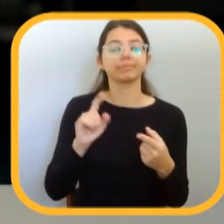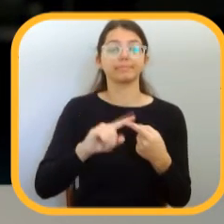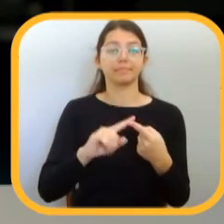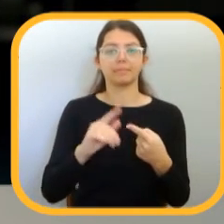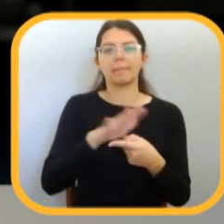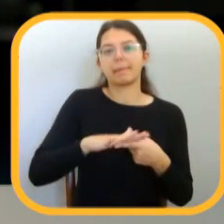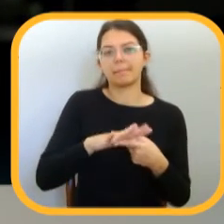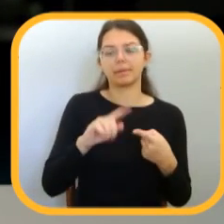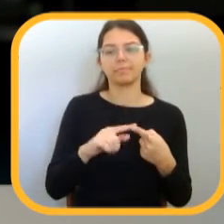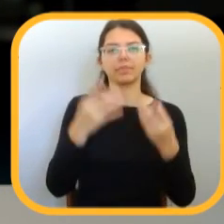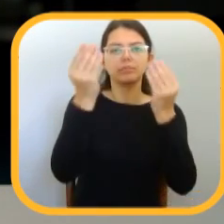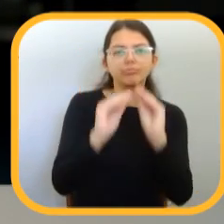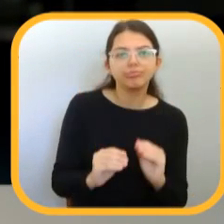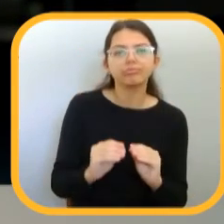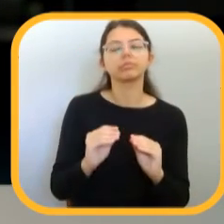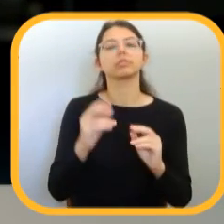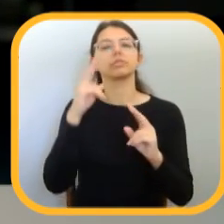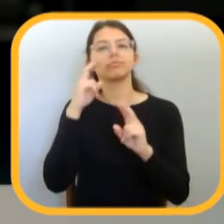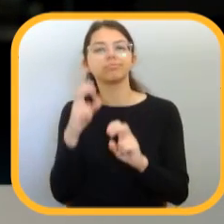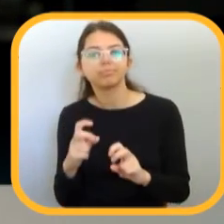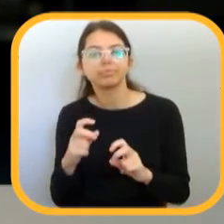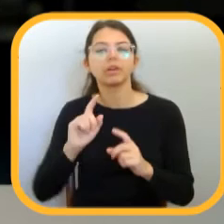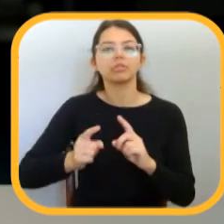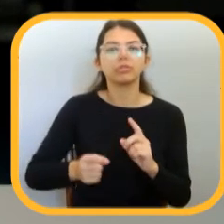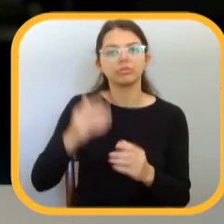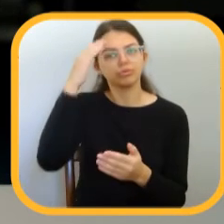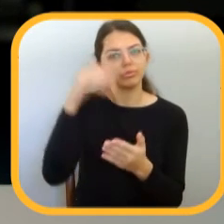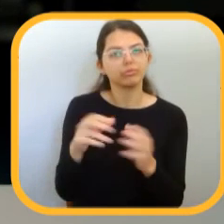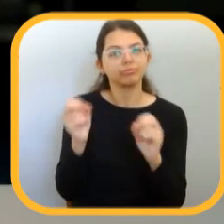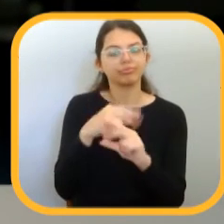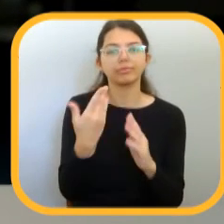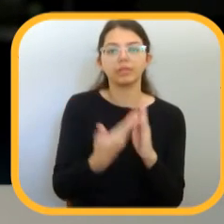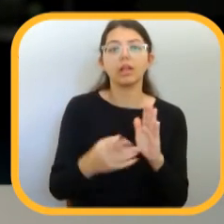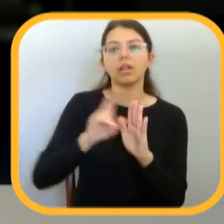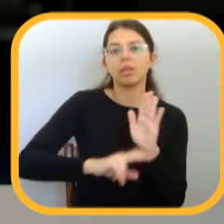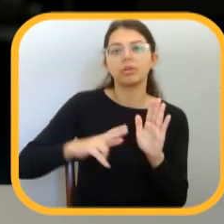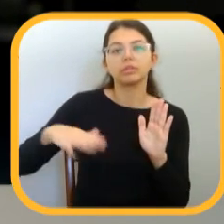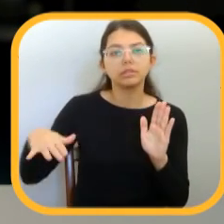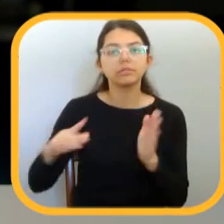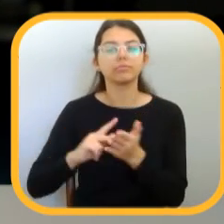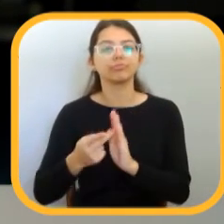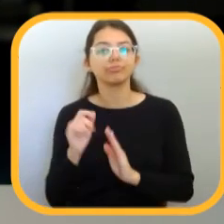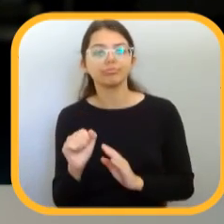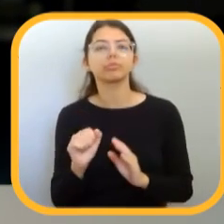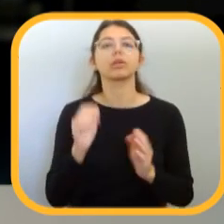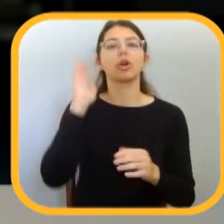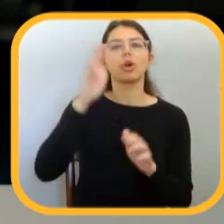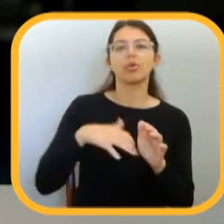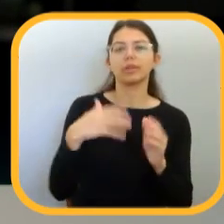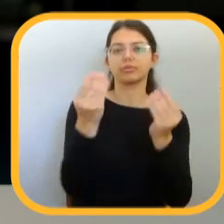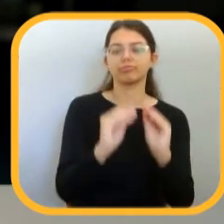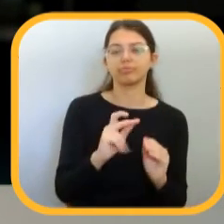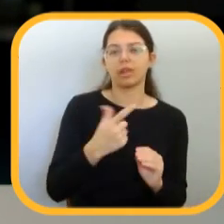informação. As primárias referem-se a teses, artigos de investigação que reportam novos resultados, relatórios científicos e técnicos, atas